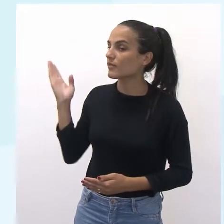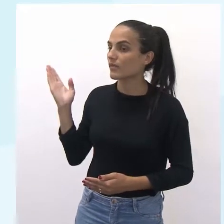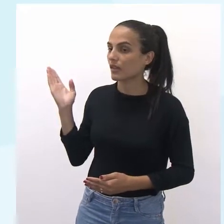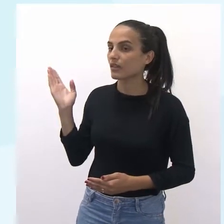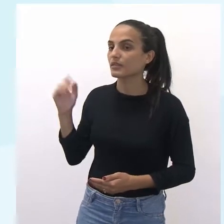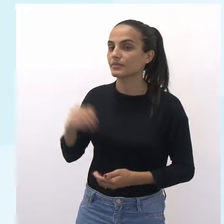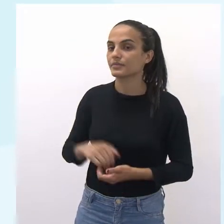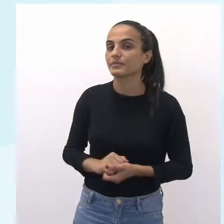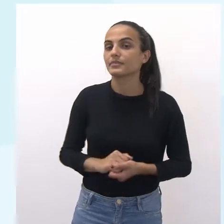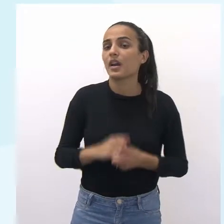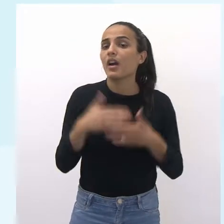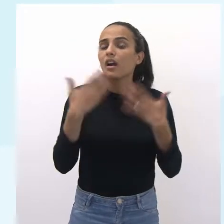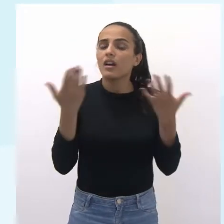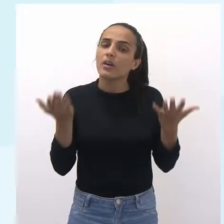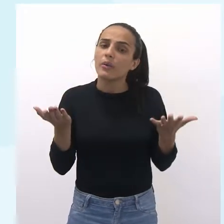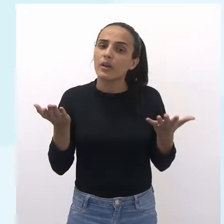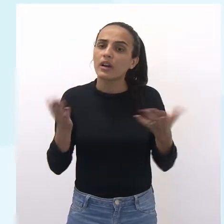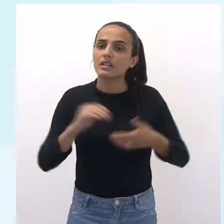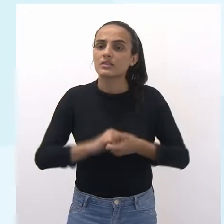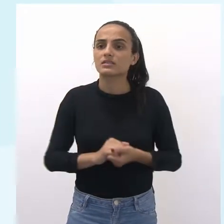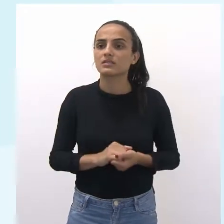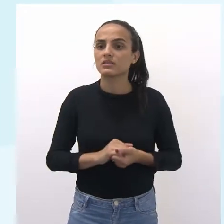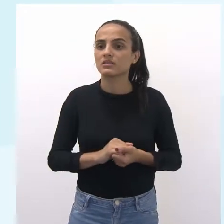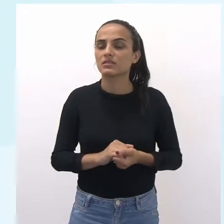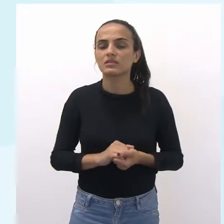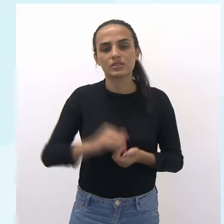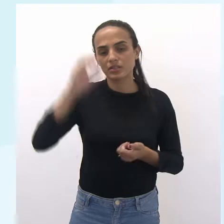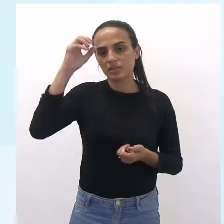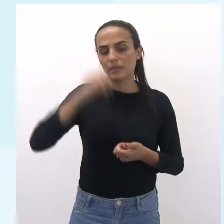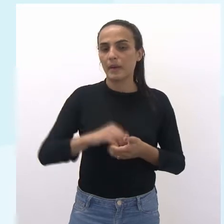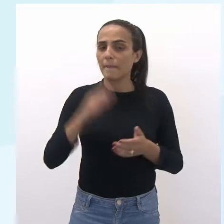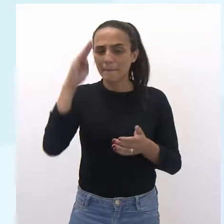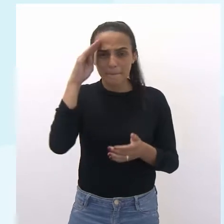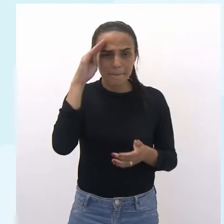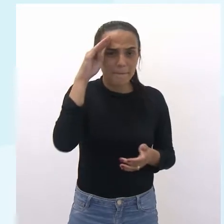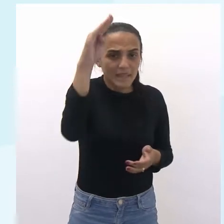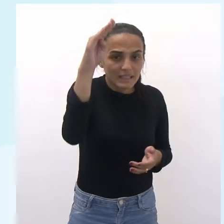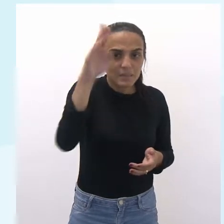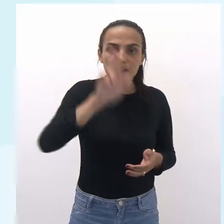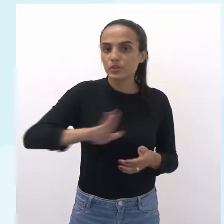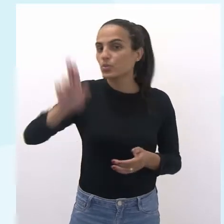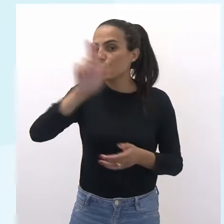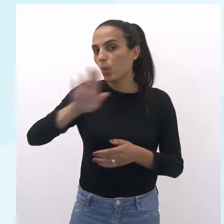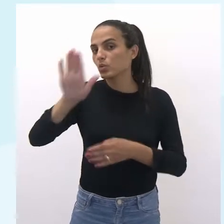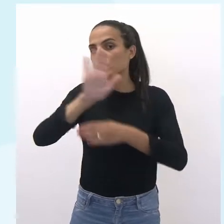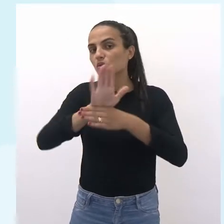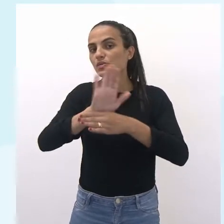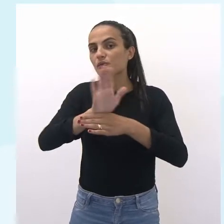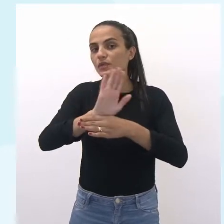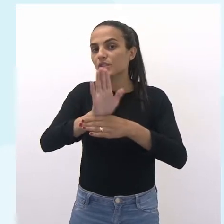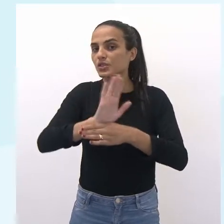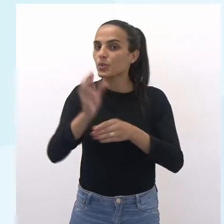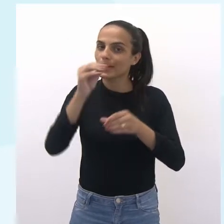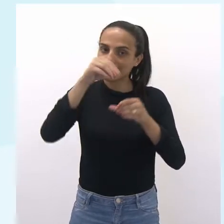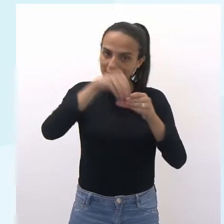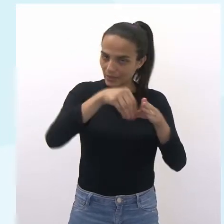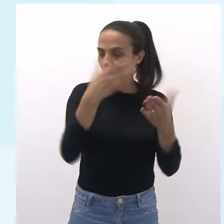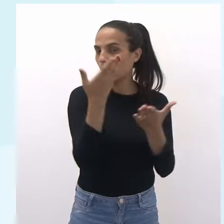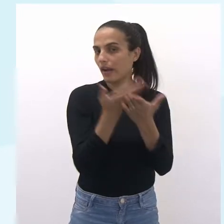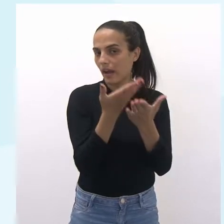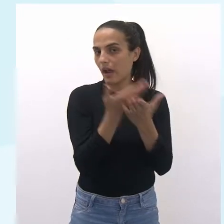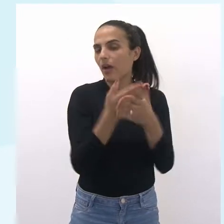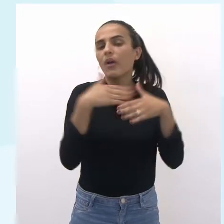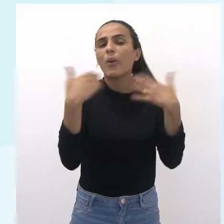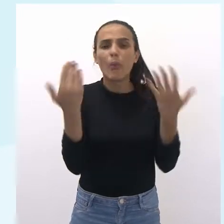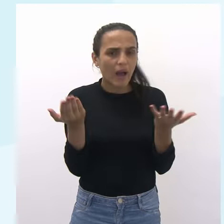Bom, e quais são as intencionalidades principais do uso de vídeo em sua aula? Né? Alguns